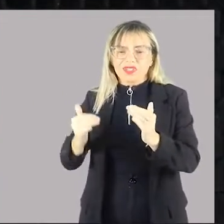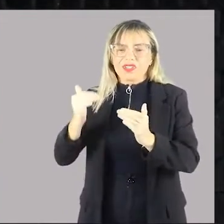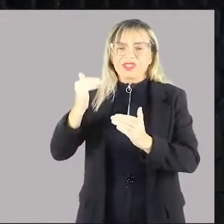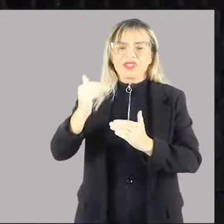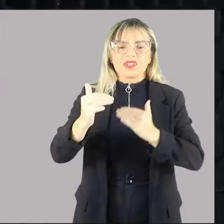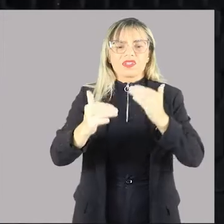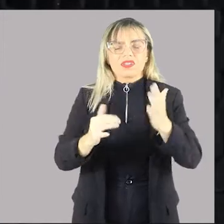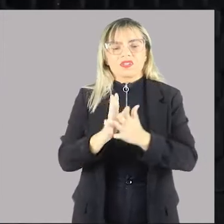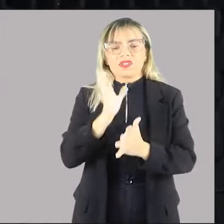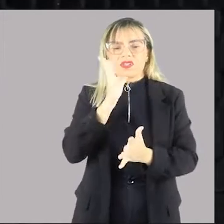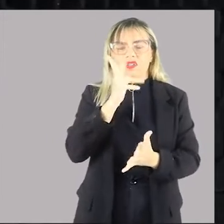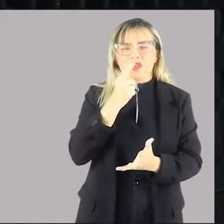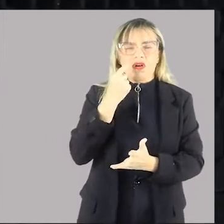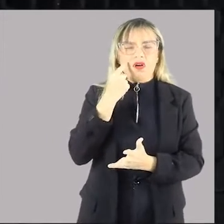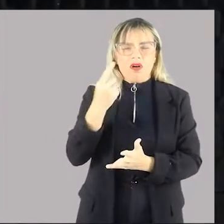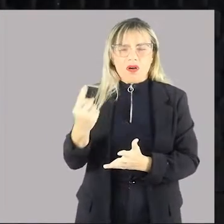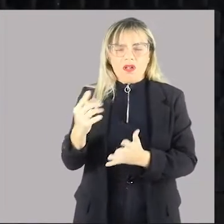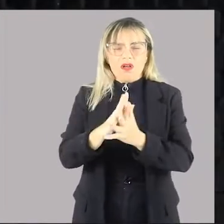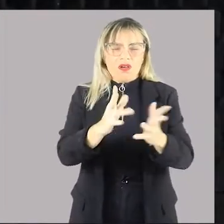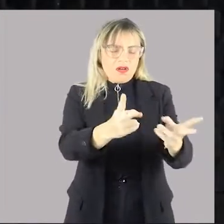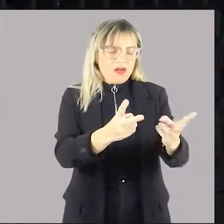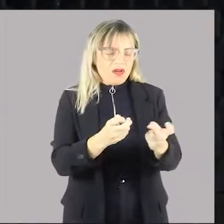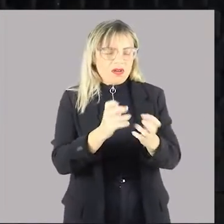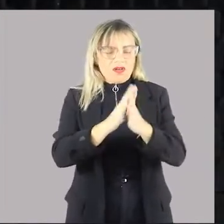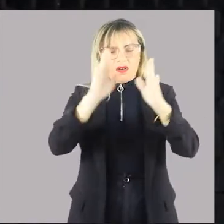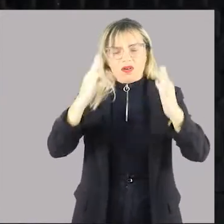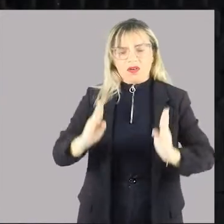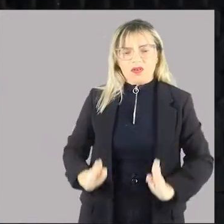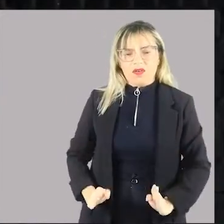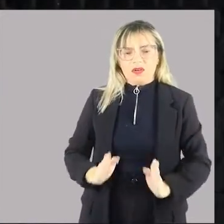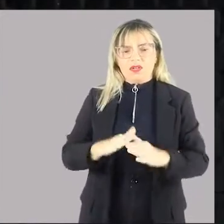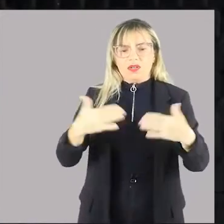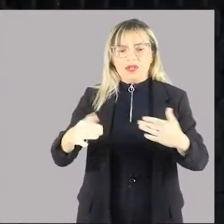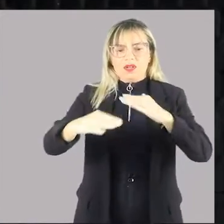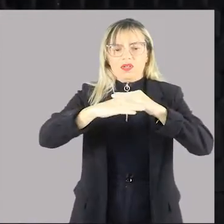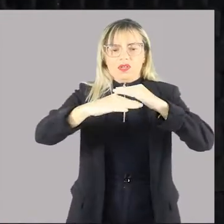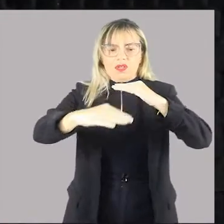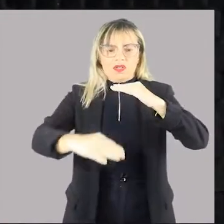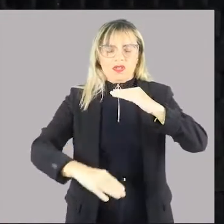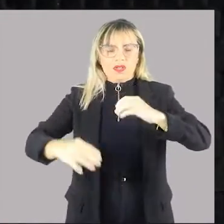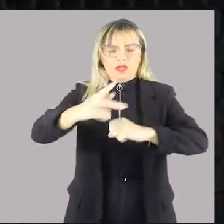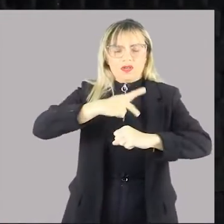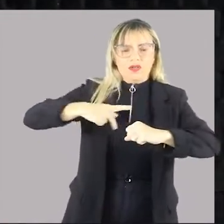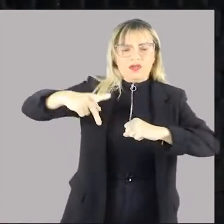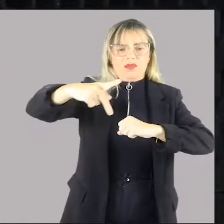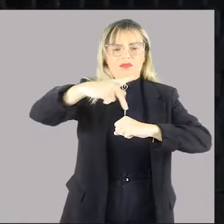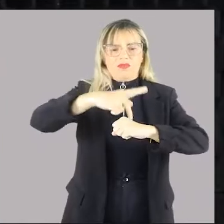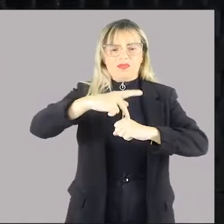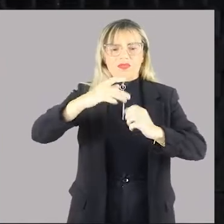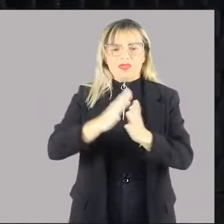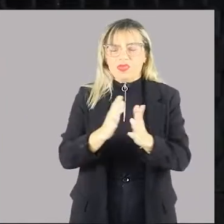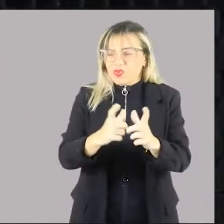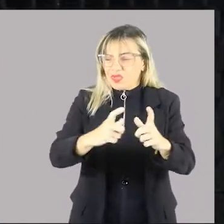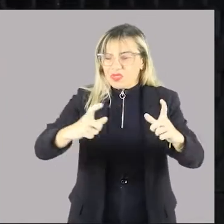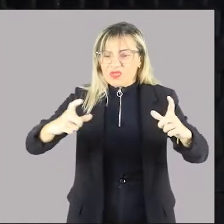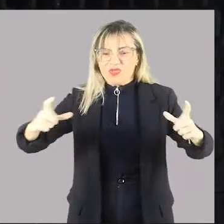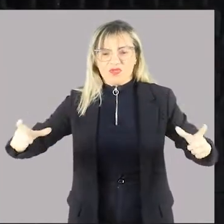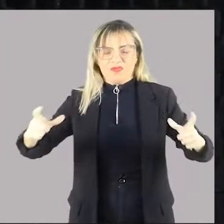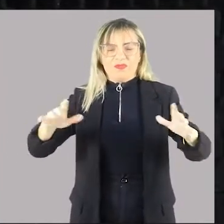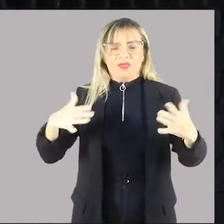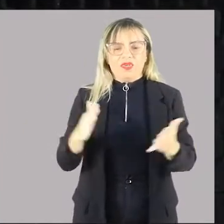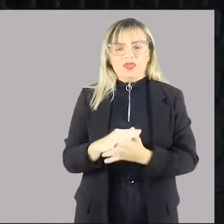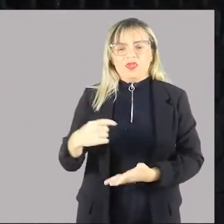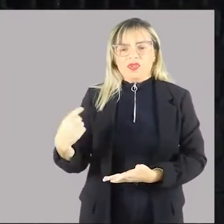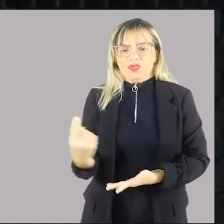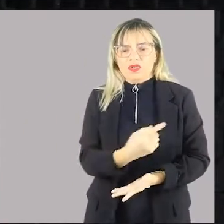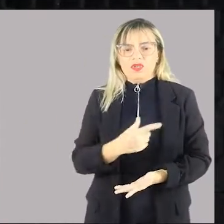gente olha e percebe que o nível de desigualdade desses países são altos. E nós